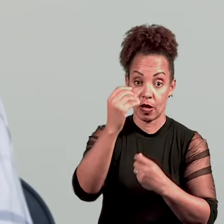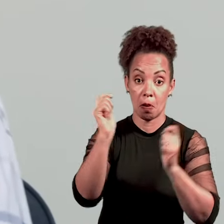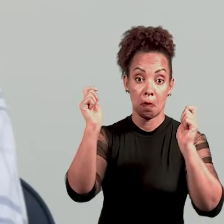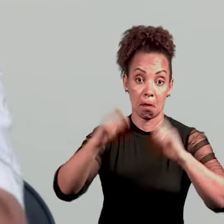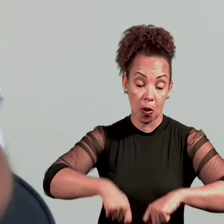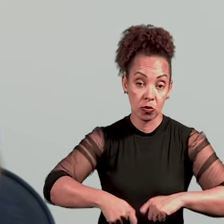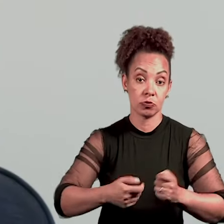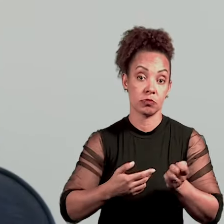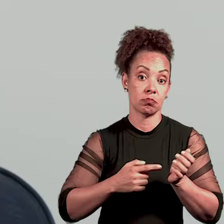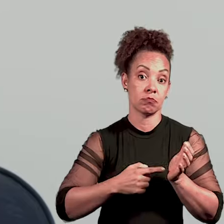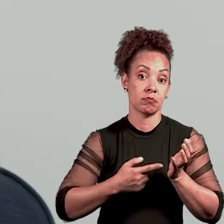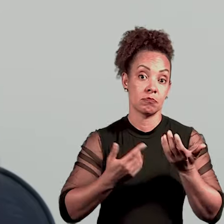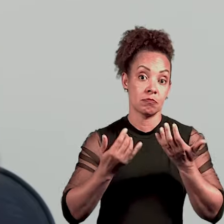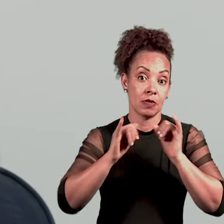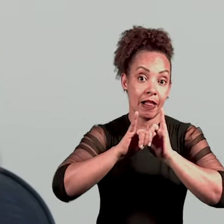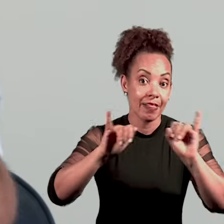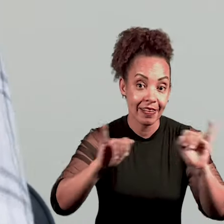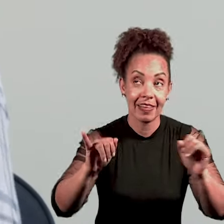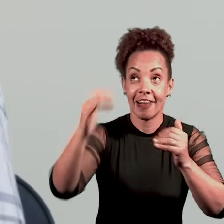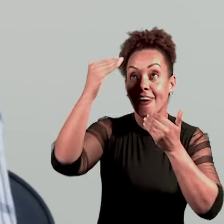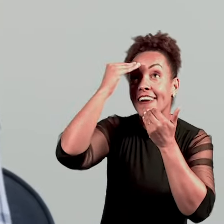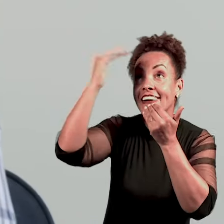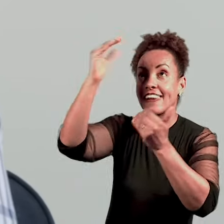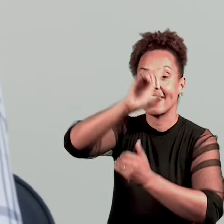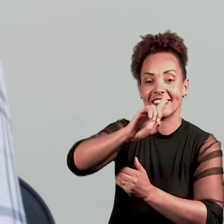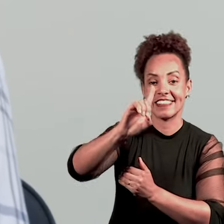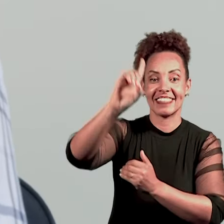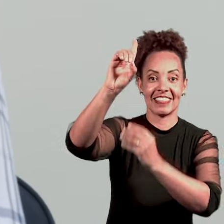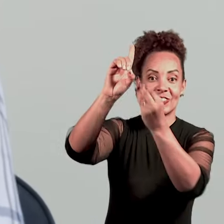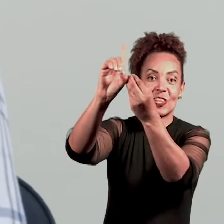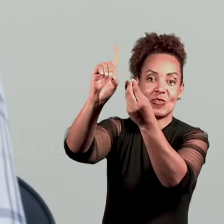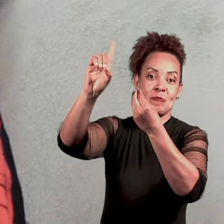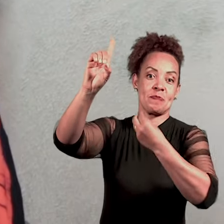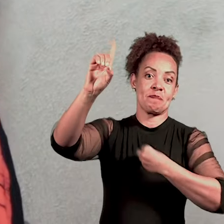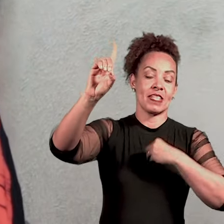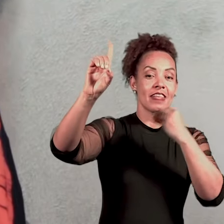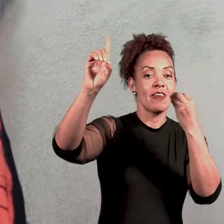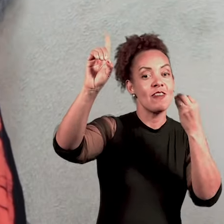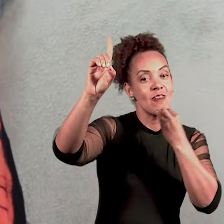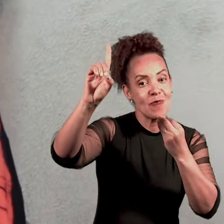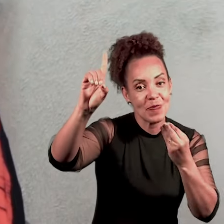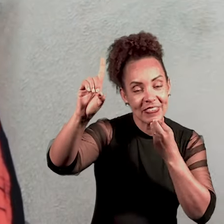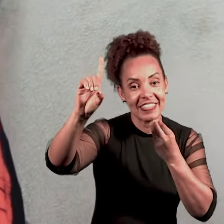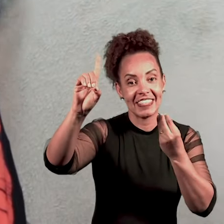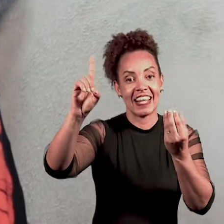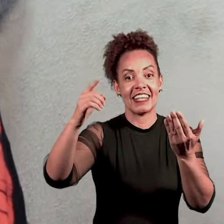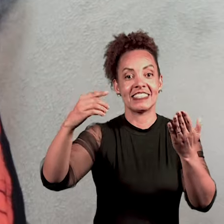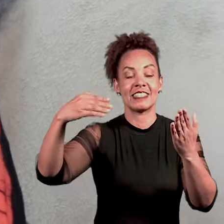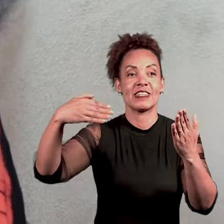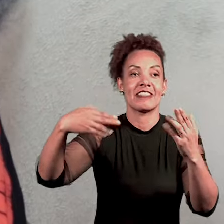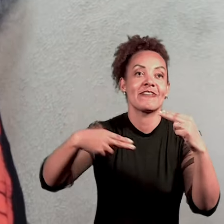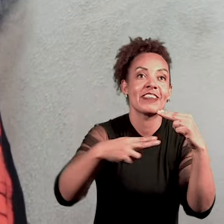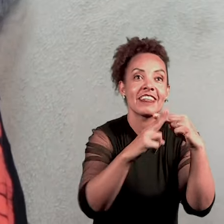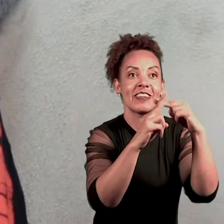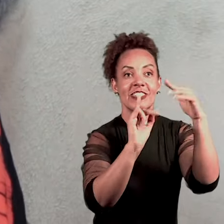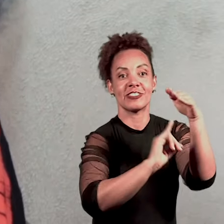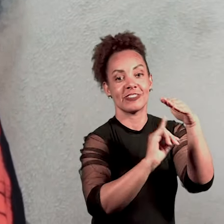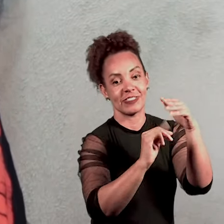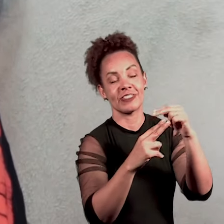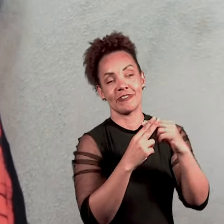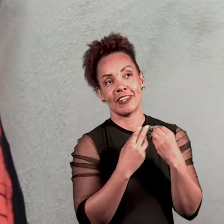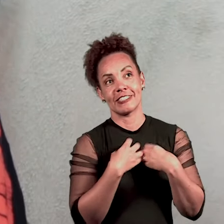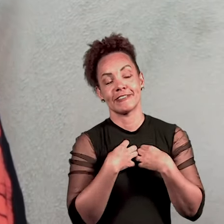porque Ele me concedeu essa oportunidade através da instituição. Eu sinto saudade, sinto e tenho